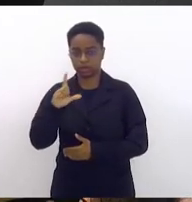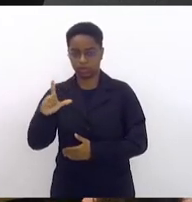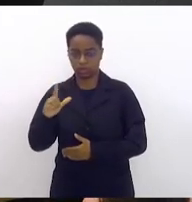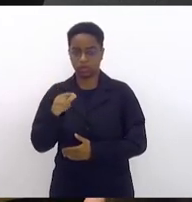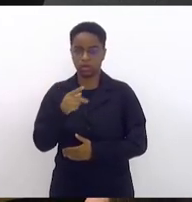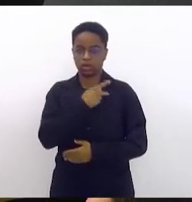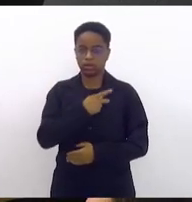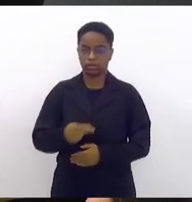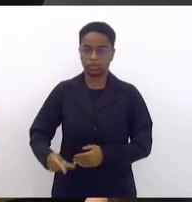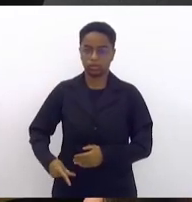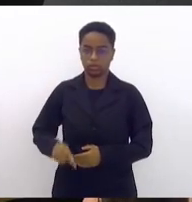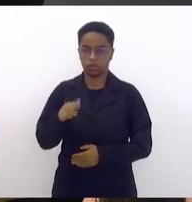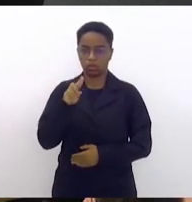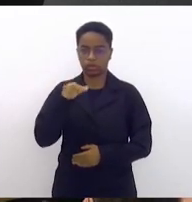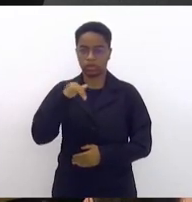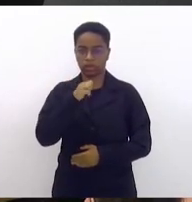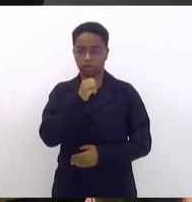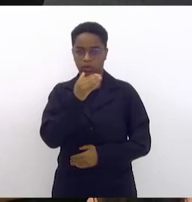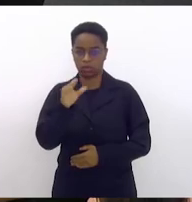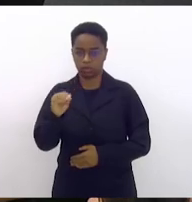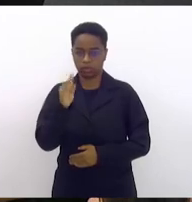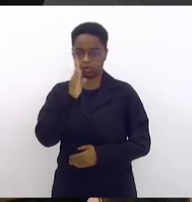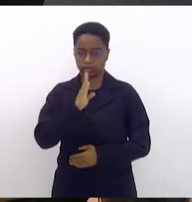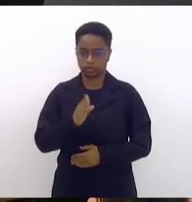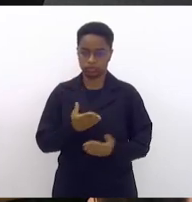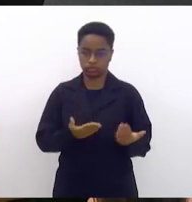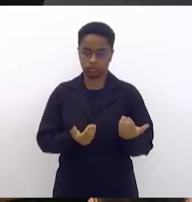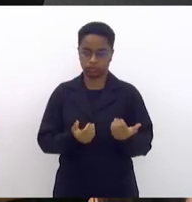palavra jovem